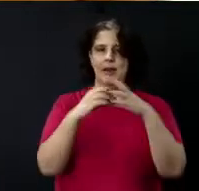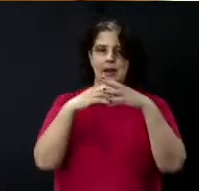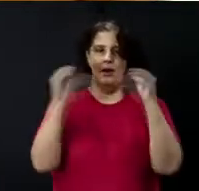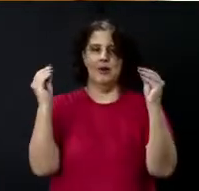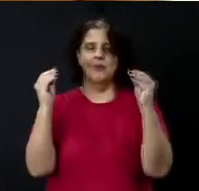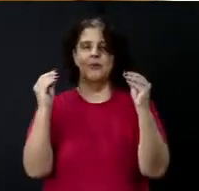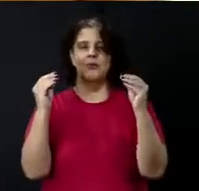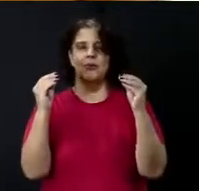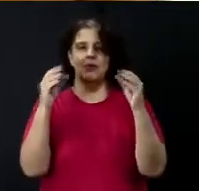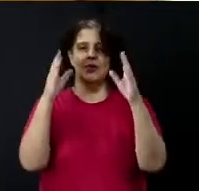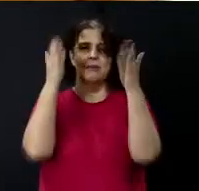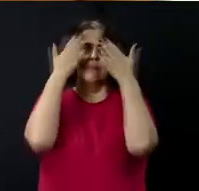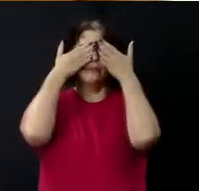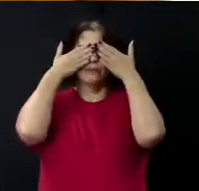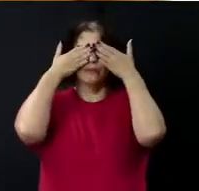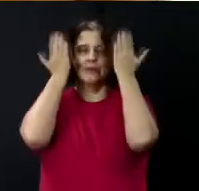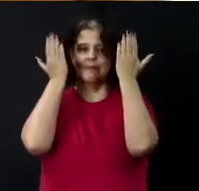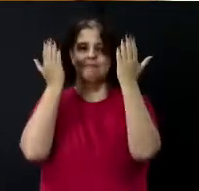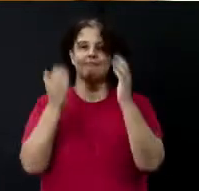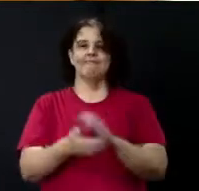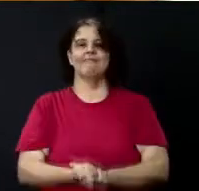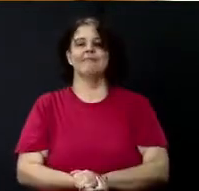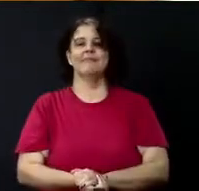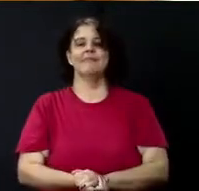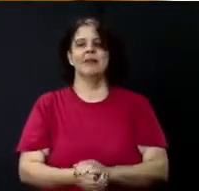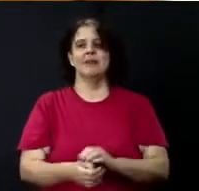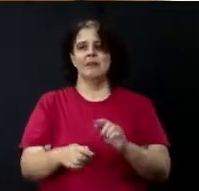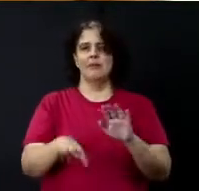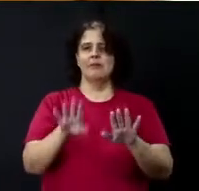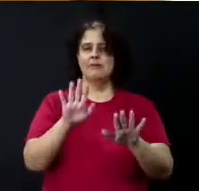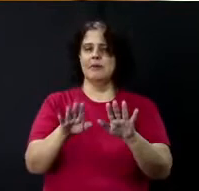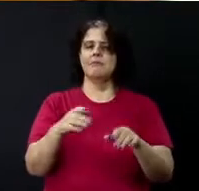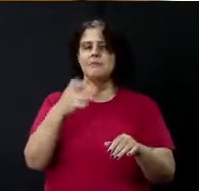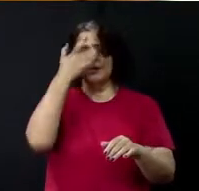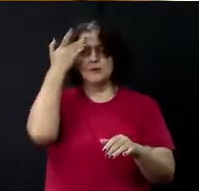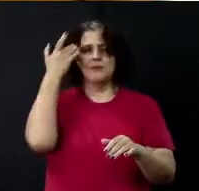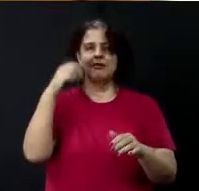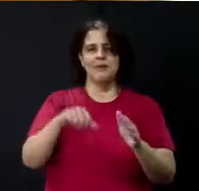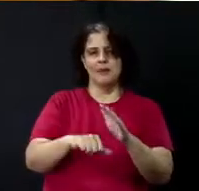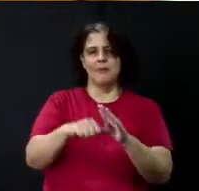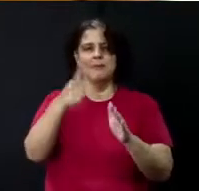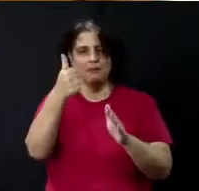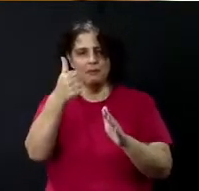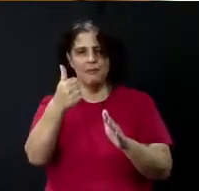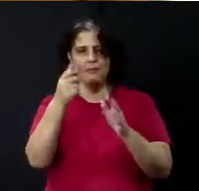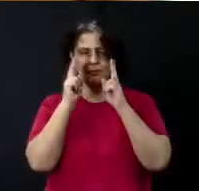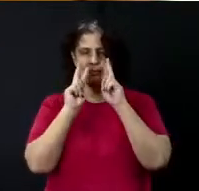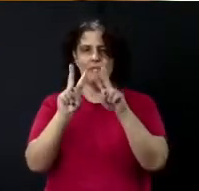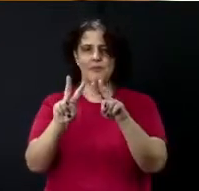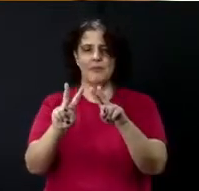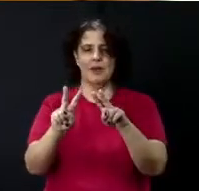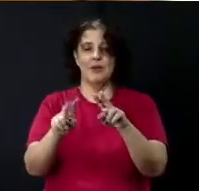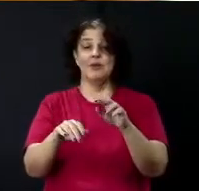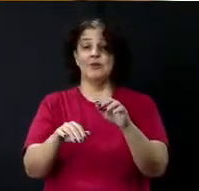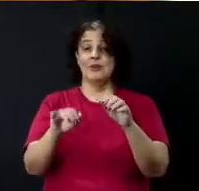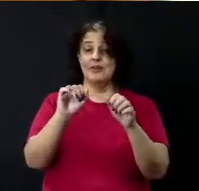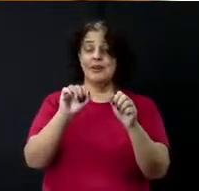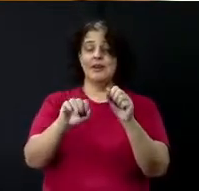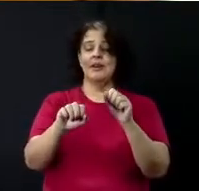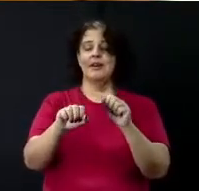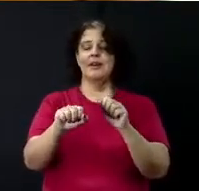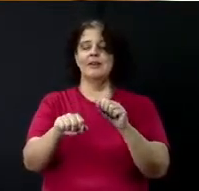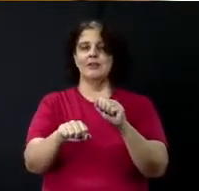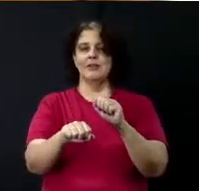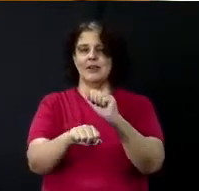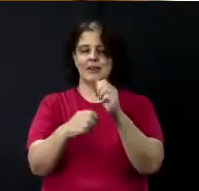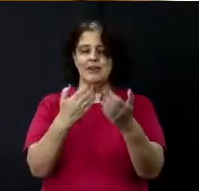5 sinais, talvez haja alguém que esteja vendo pela primeira vez. Nós já estudamos aqui 5 sinais. O